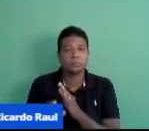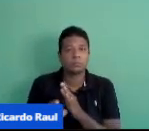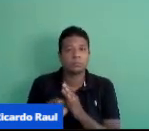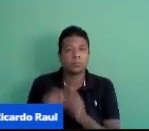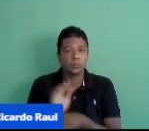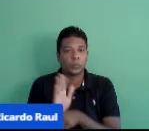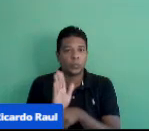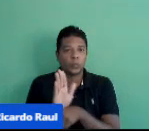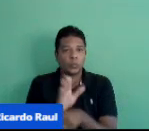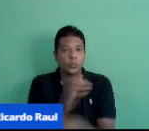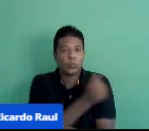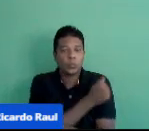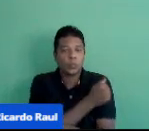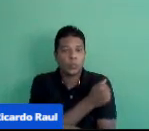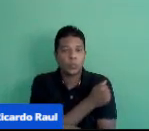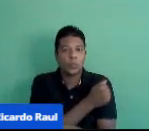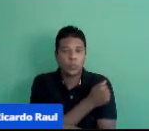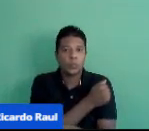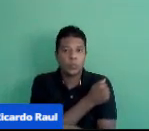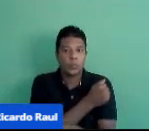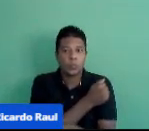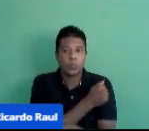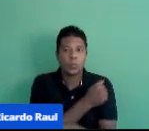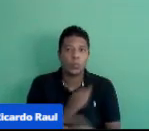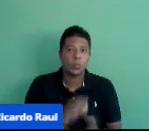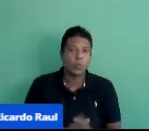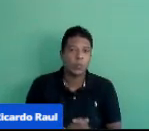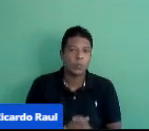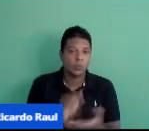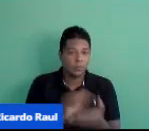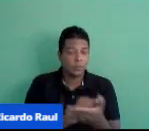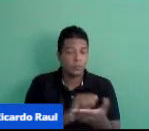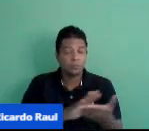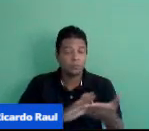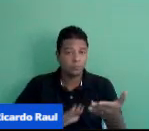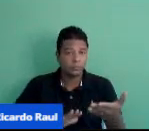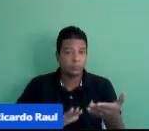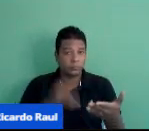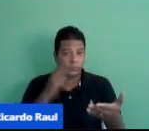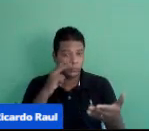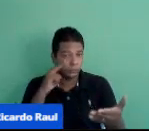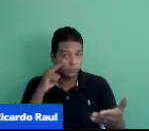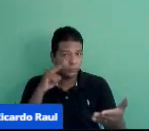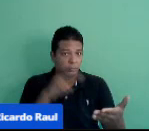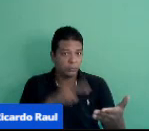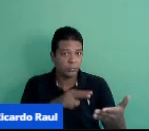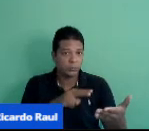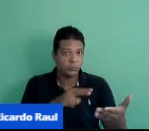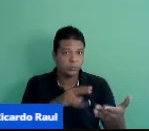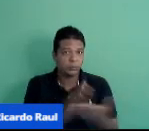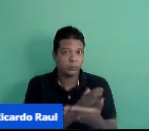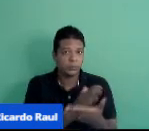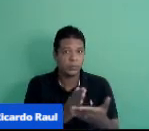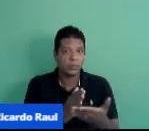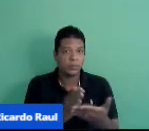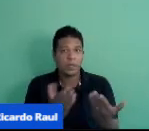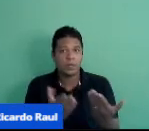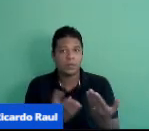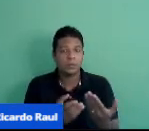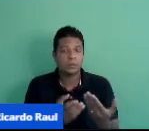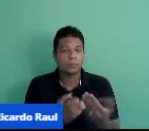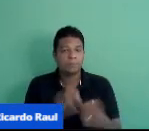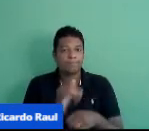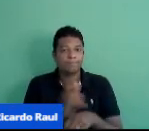ajudar o aluno a interpretar o problema, né, a atividade, e às vezes até montar um esqueminha, né,